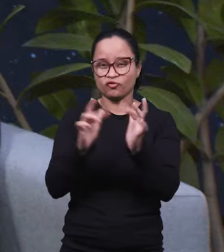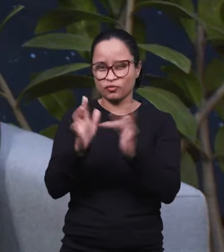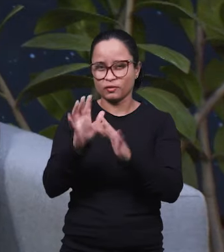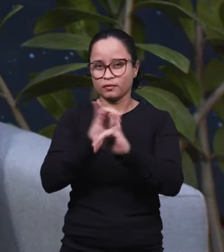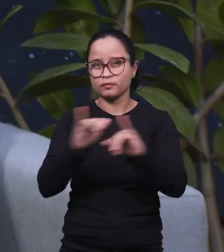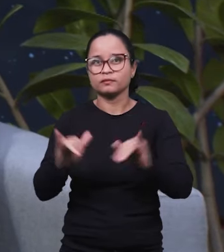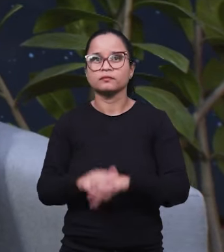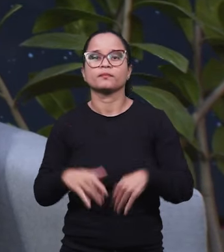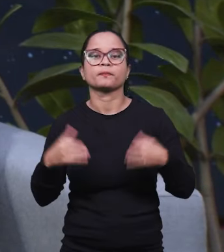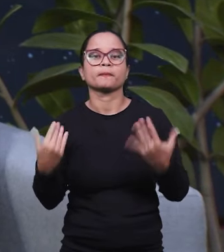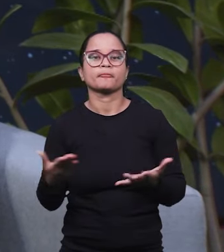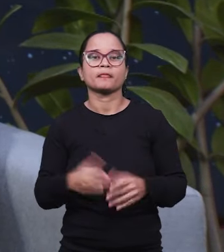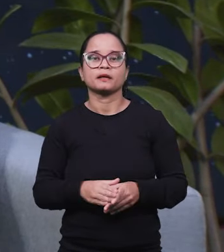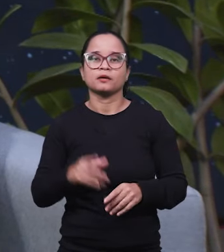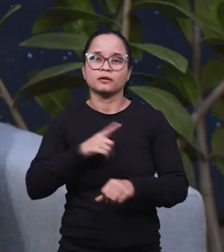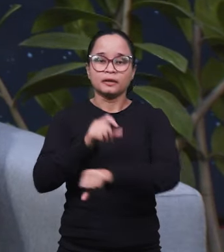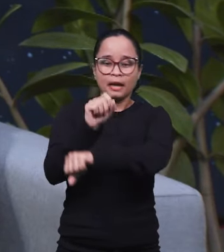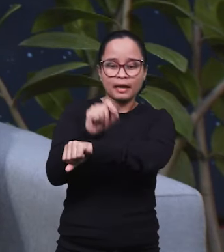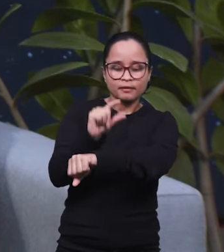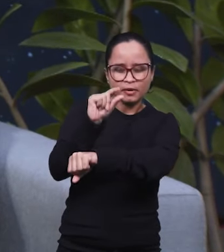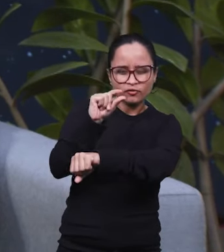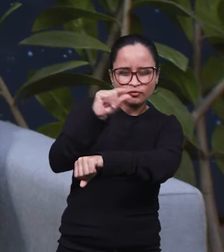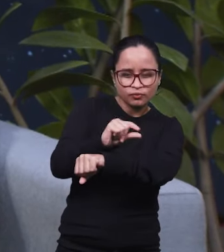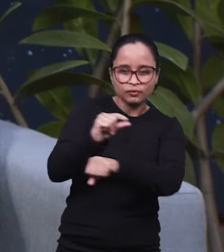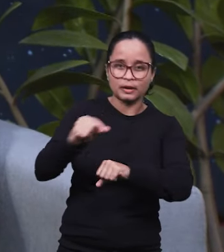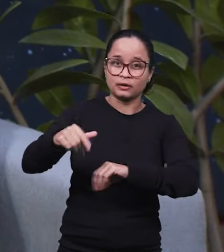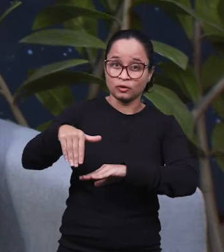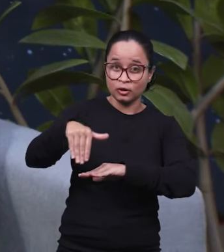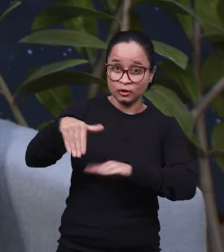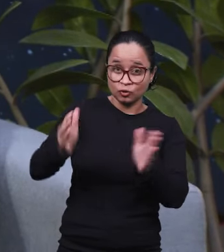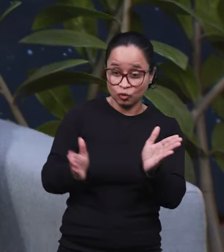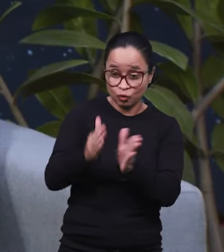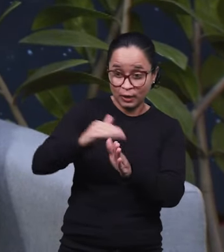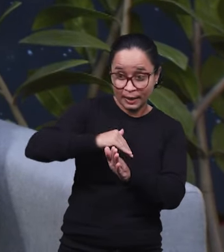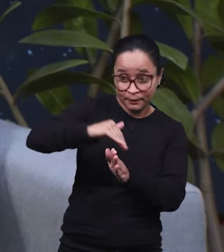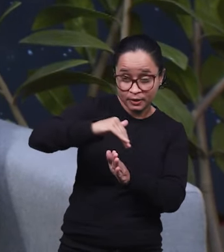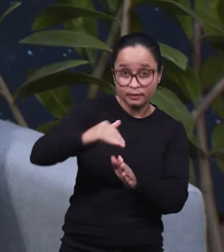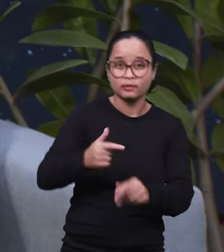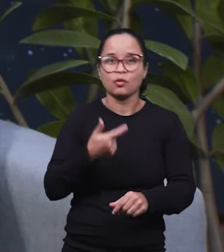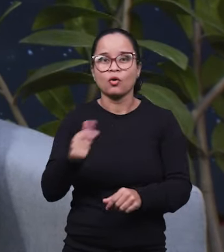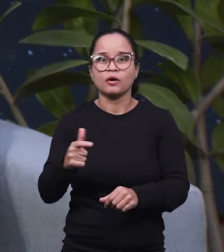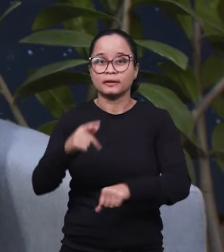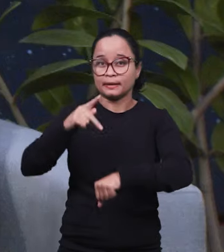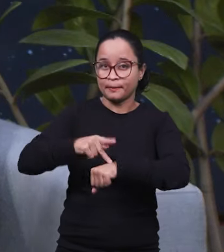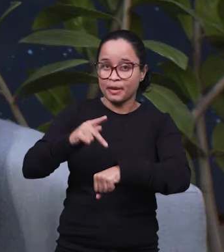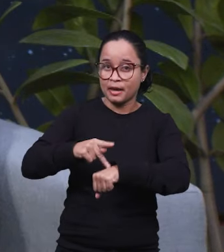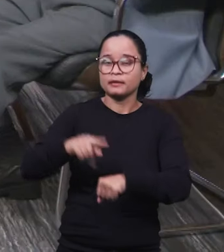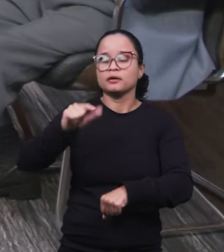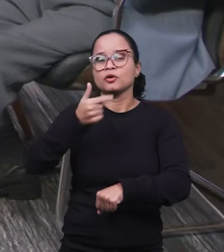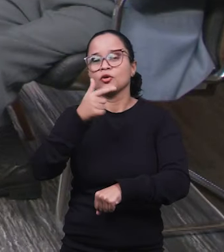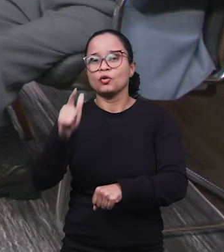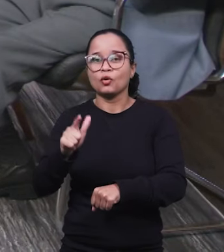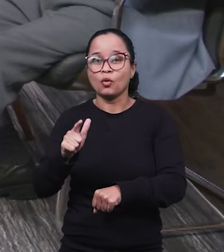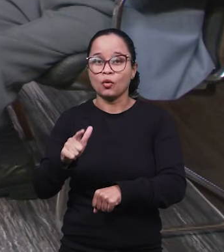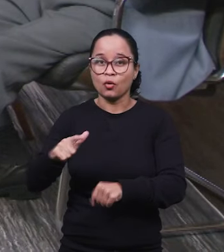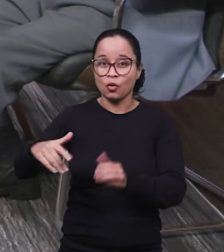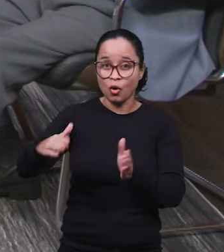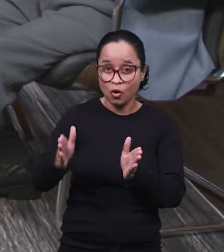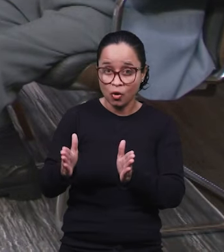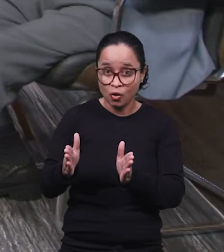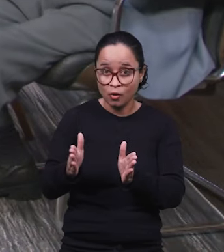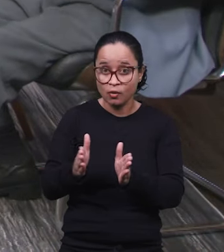Jesus, onde ali a parte da semente caiu à beira do caminho, outra parte nos pedregais, outra parte nos espinhos. Pastor Gedeuti, poderia nos explicar melhor